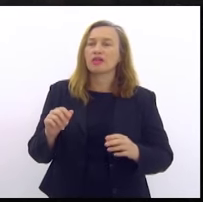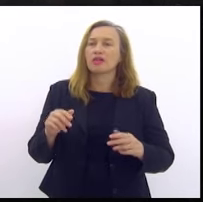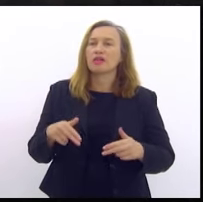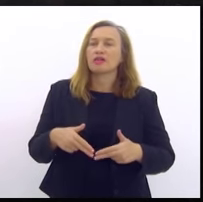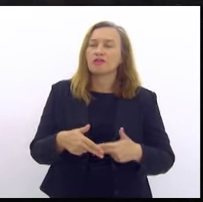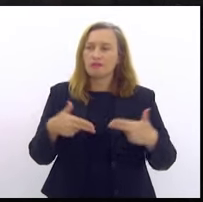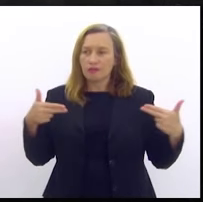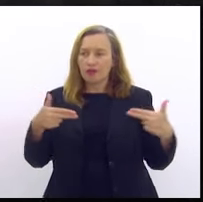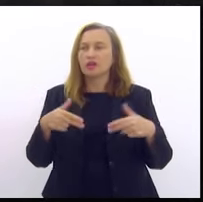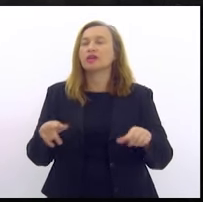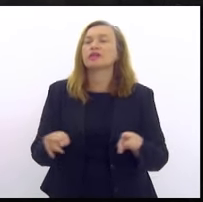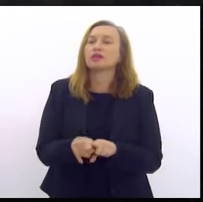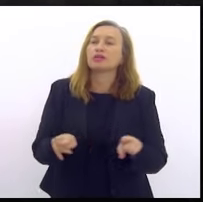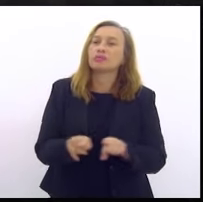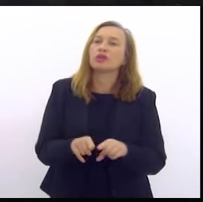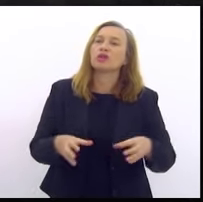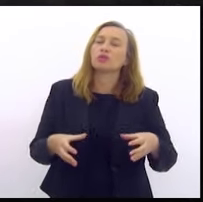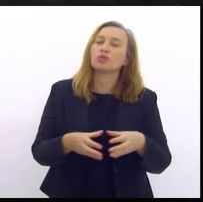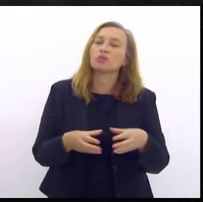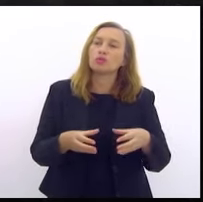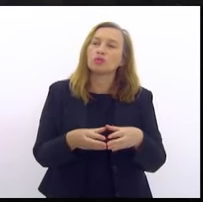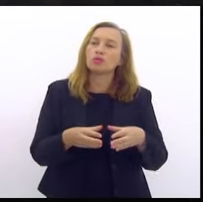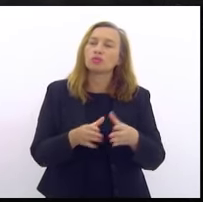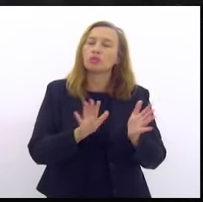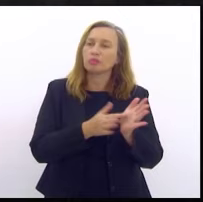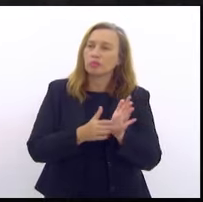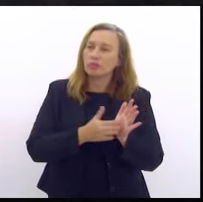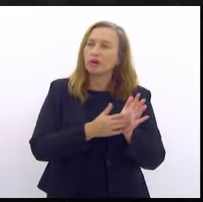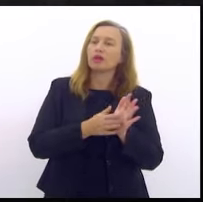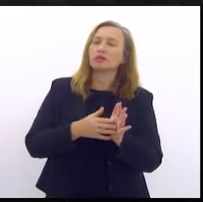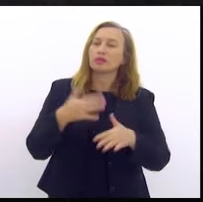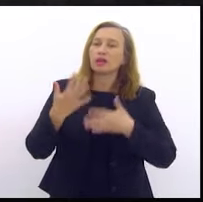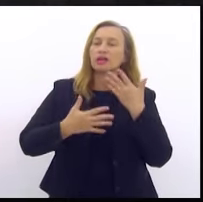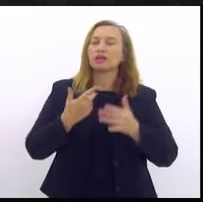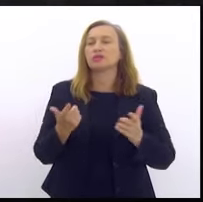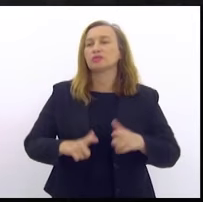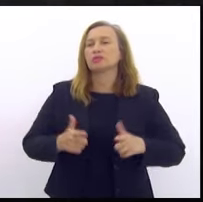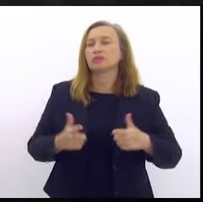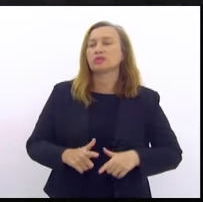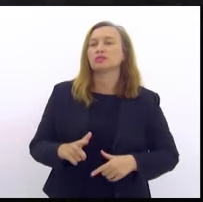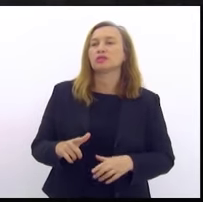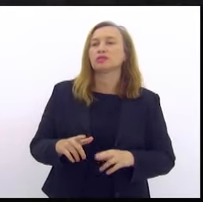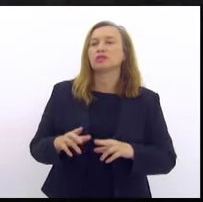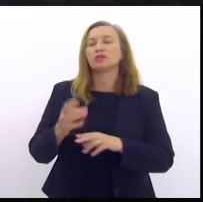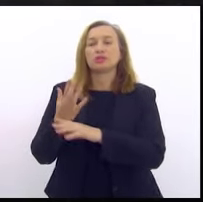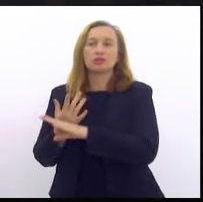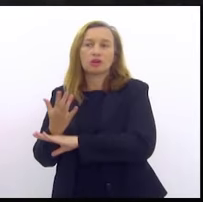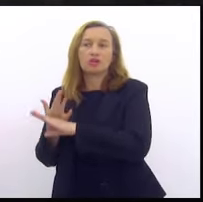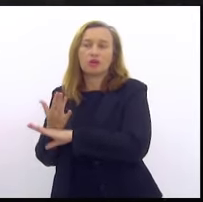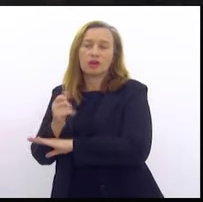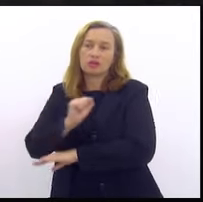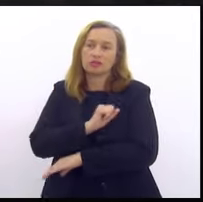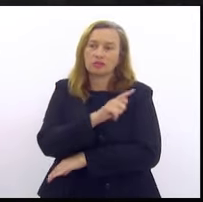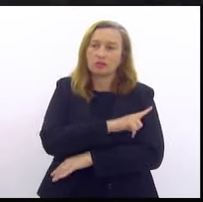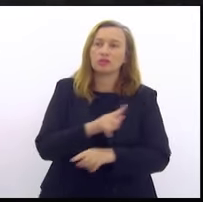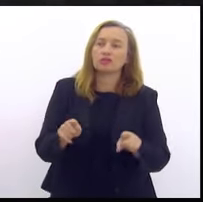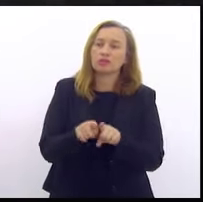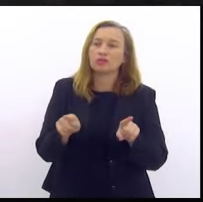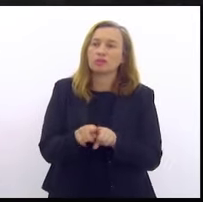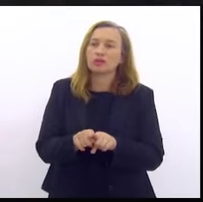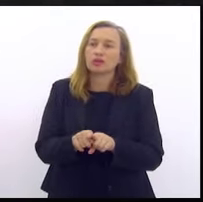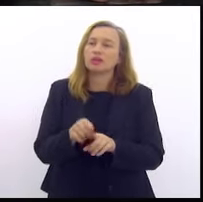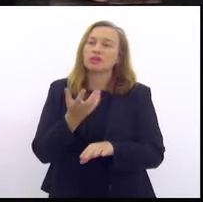também tivemos um grupo de pagode animando o espaço. Foi feito na UERJ, de lá em São Gonçalo, e também na Praça